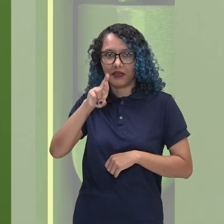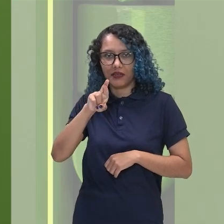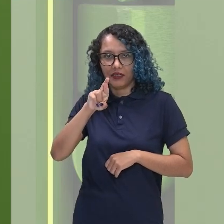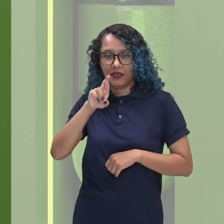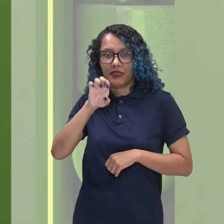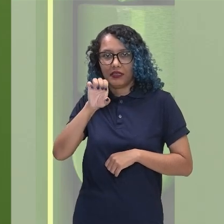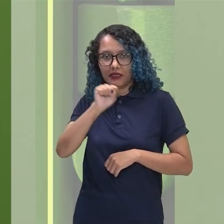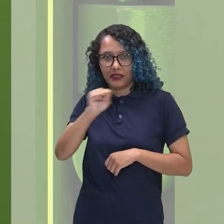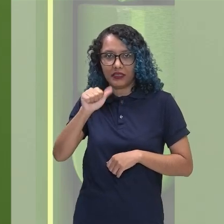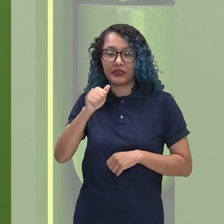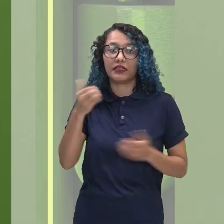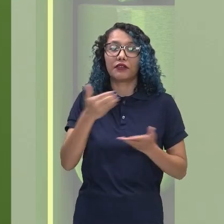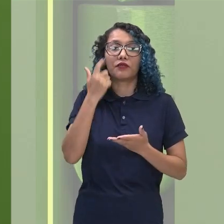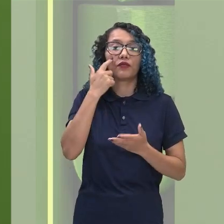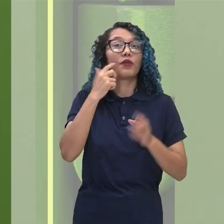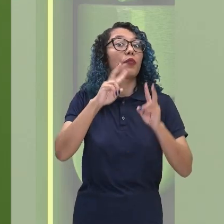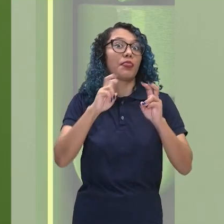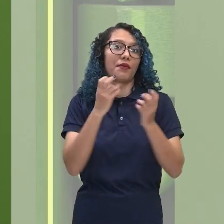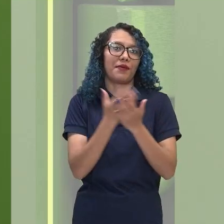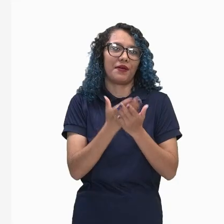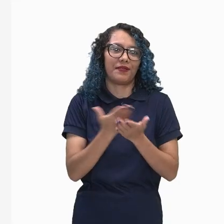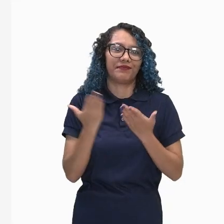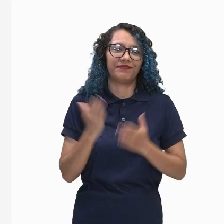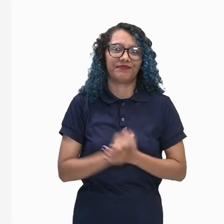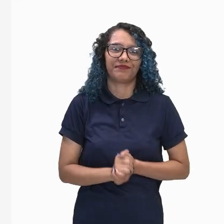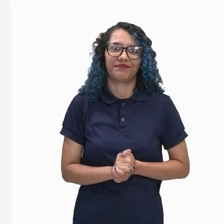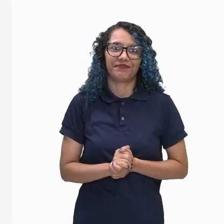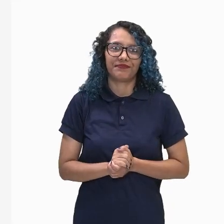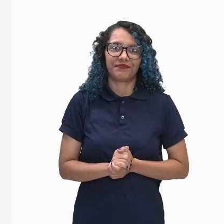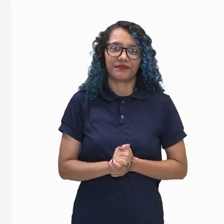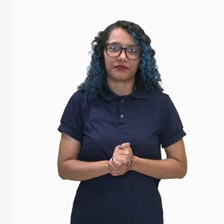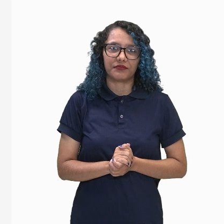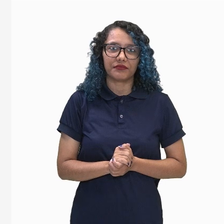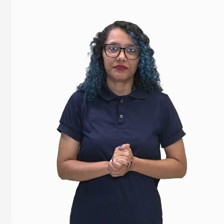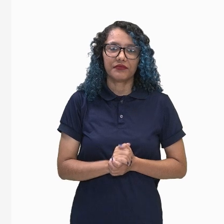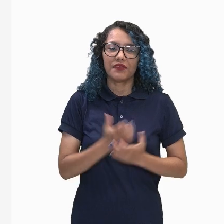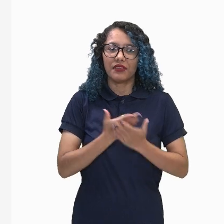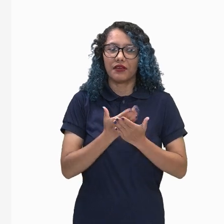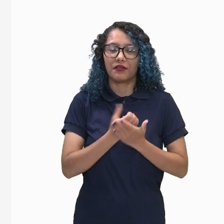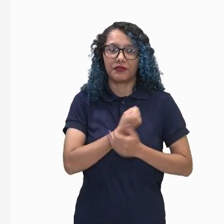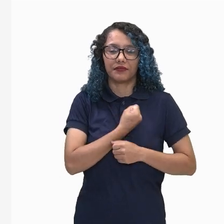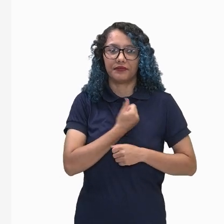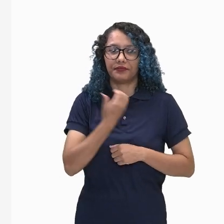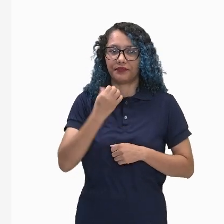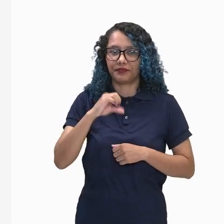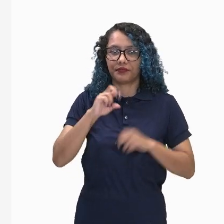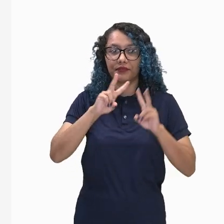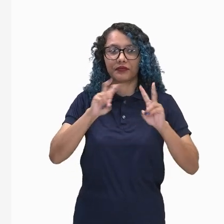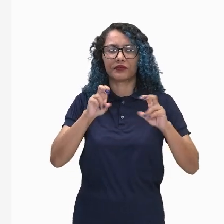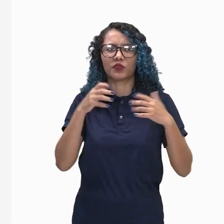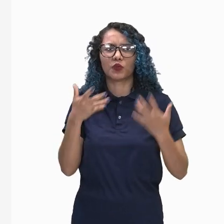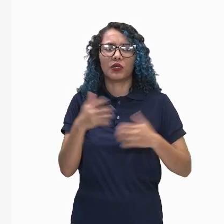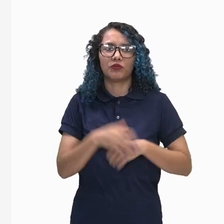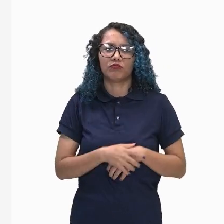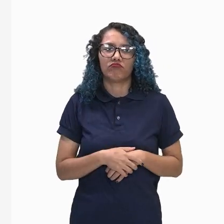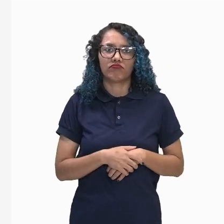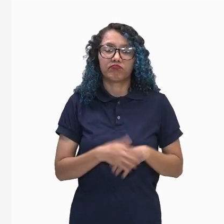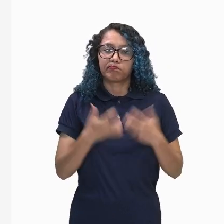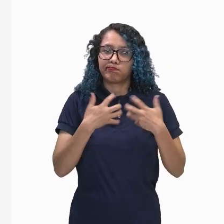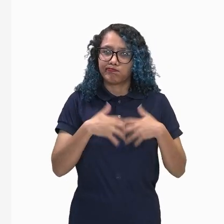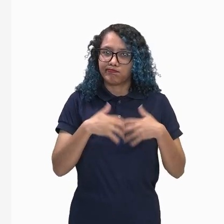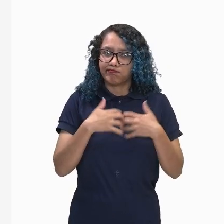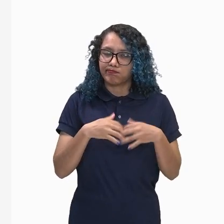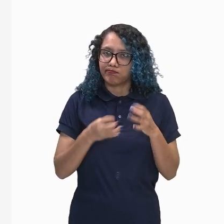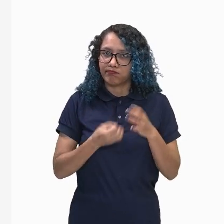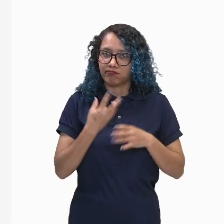ver o objeto de conhecimento da nossa aula. Na nossa aula de número 9, objeto de conhecimento,